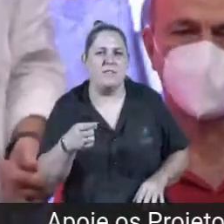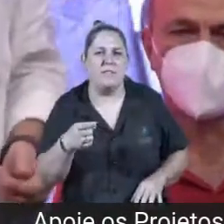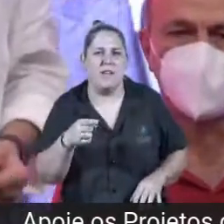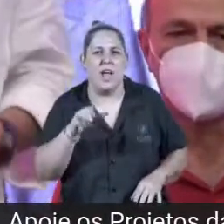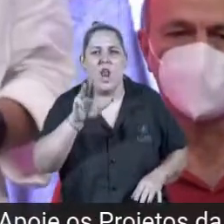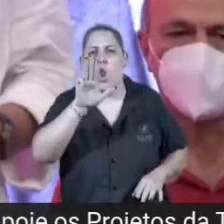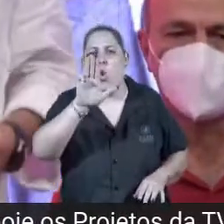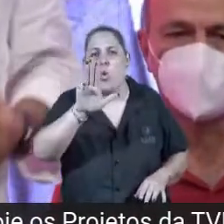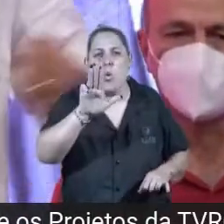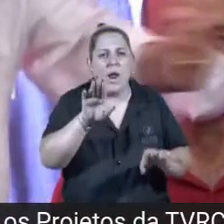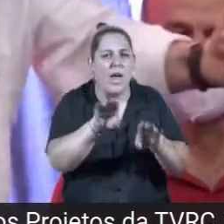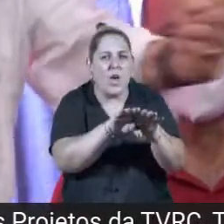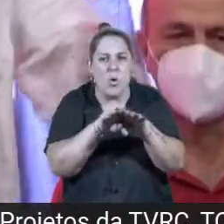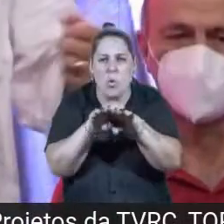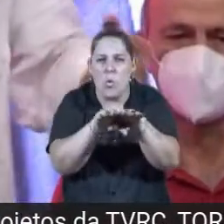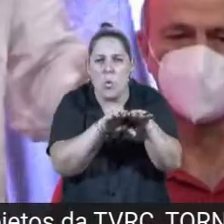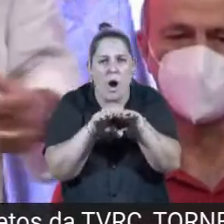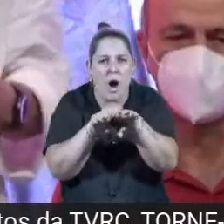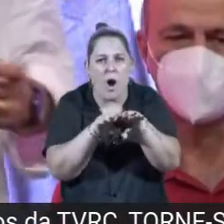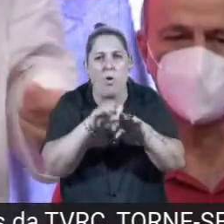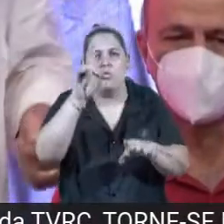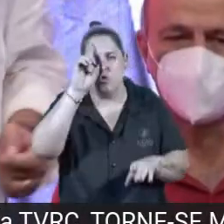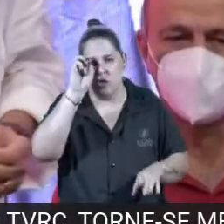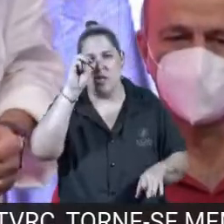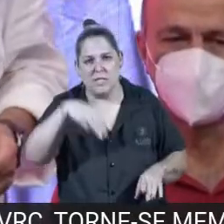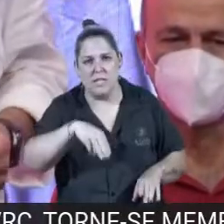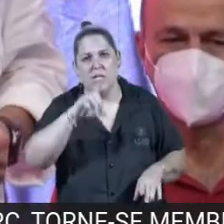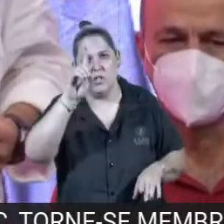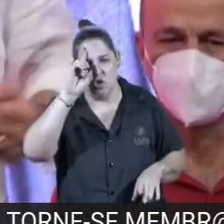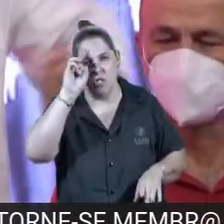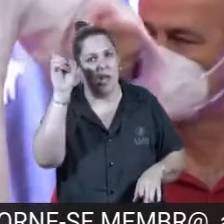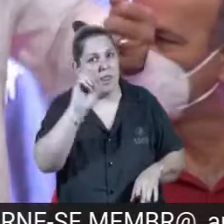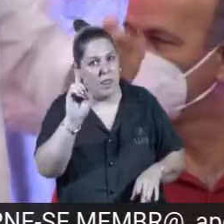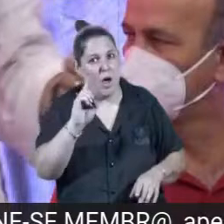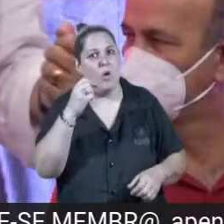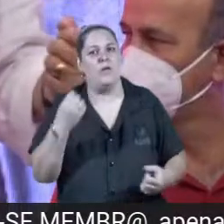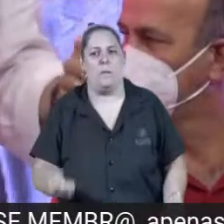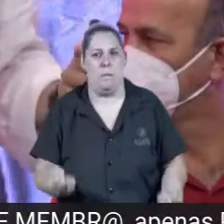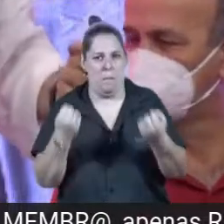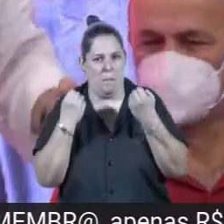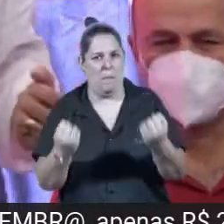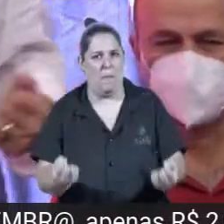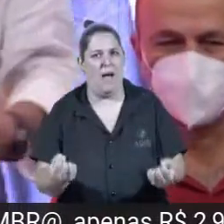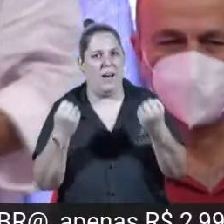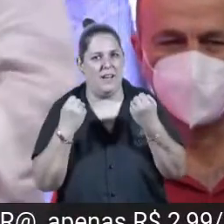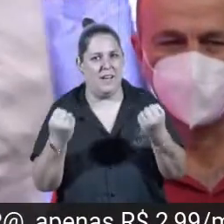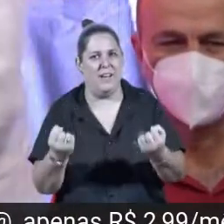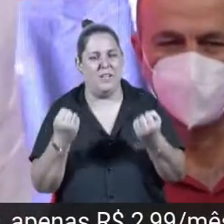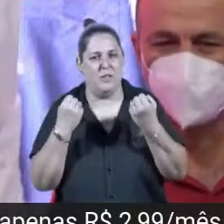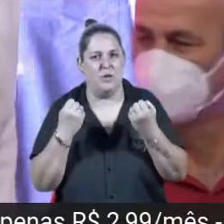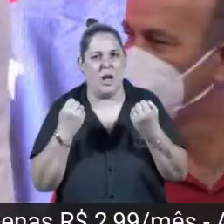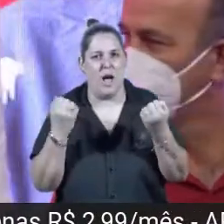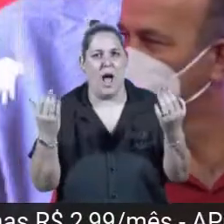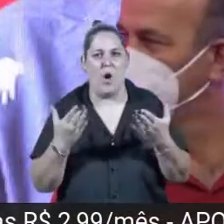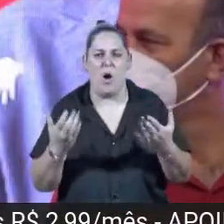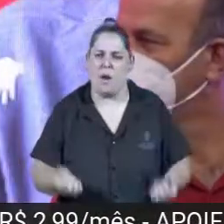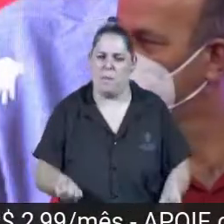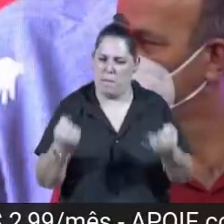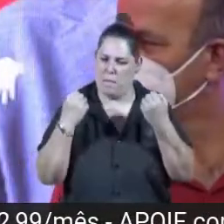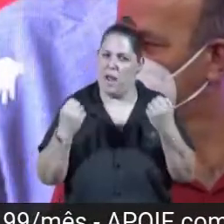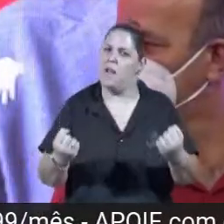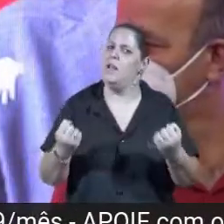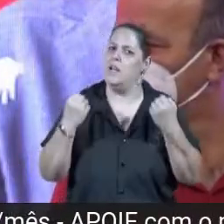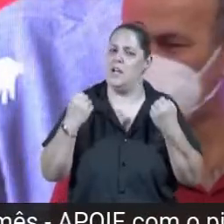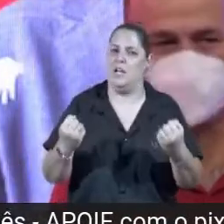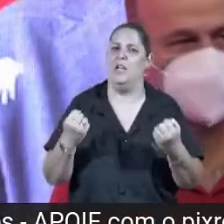é igual você, dia sim, dia não, ele está malhando. Agora a foto que ele botou no zap zap dele é ele de camiseta malhando, que ele é